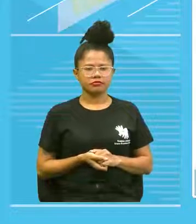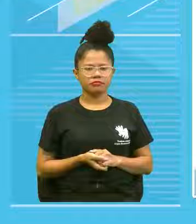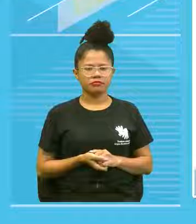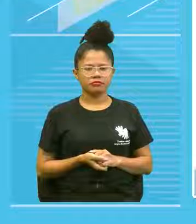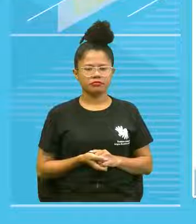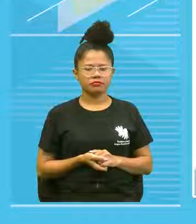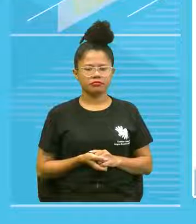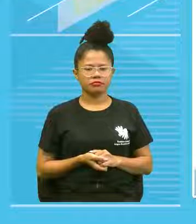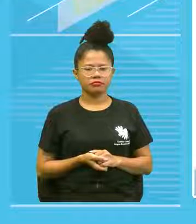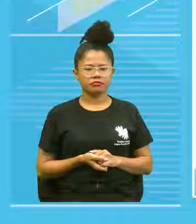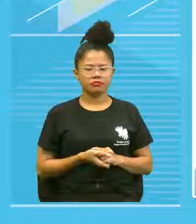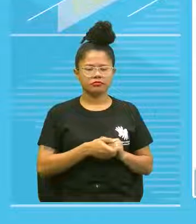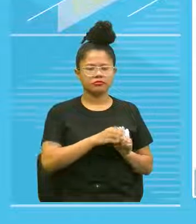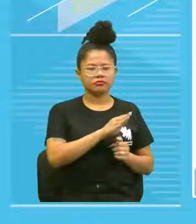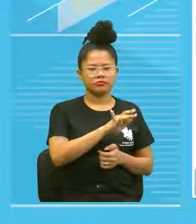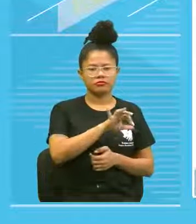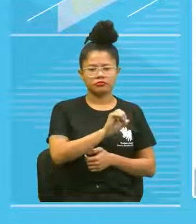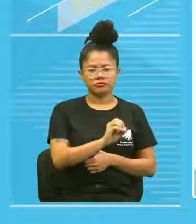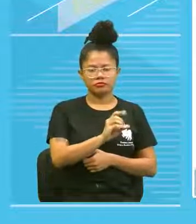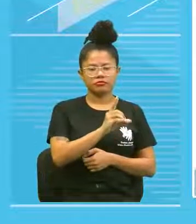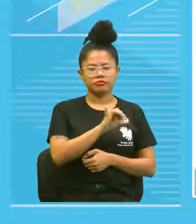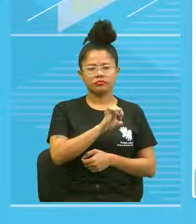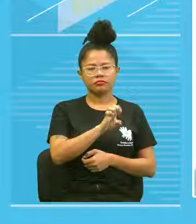e o biodiesel brasileiro